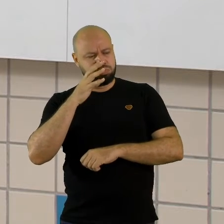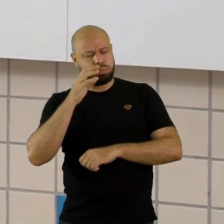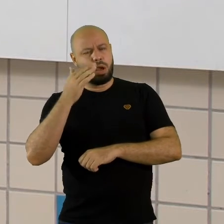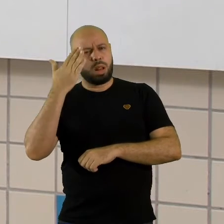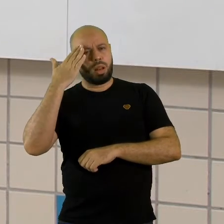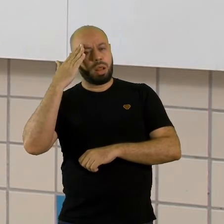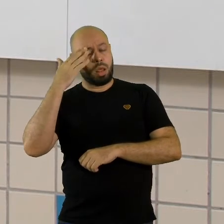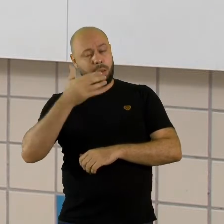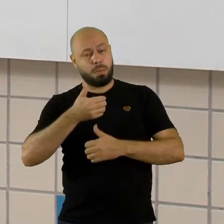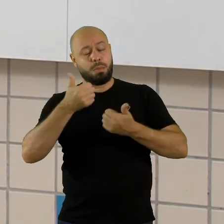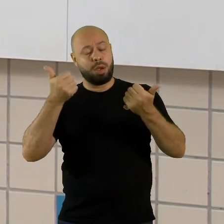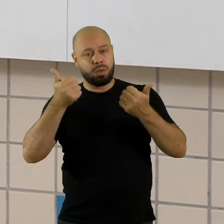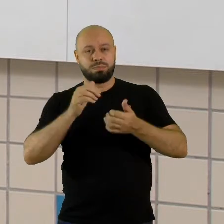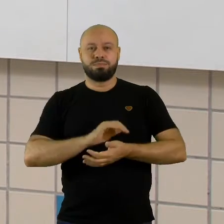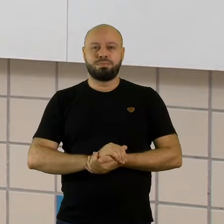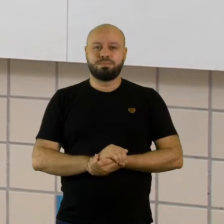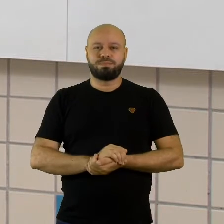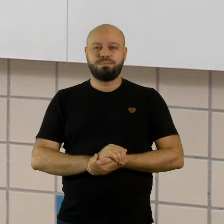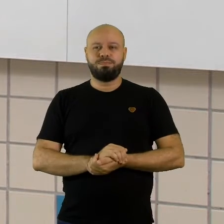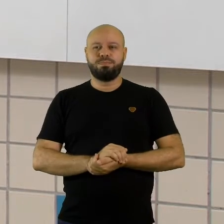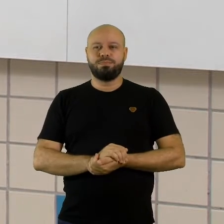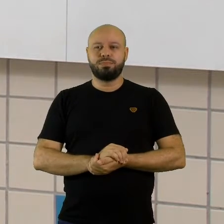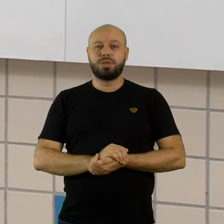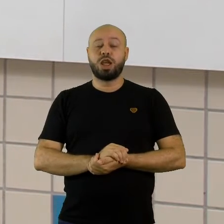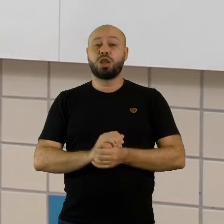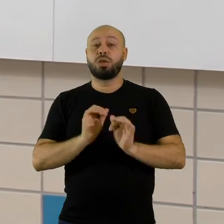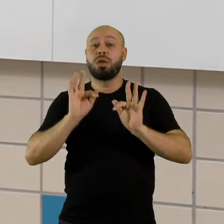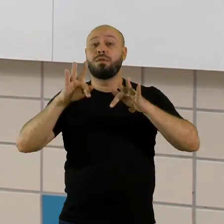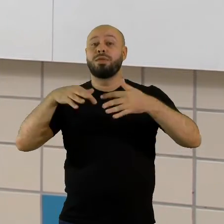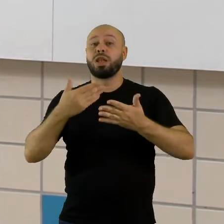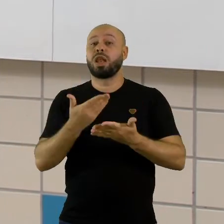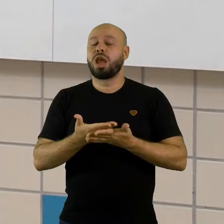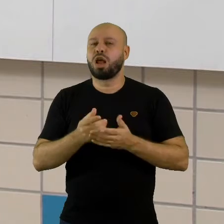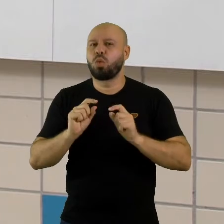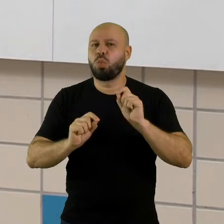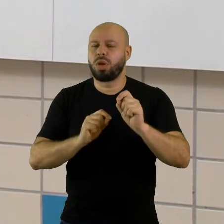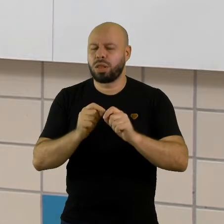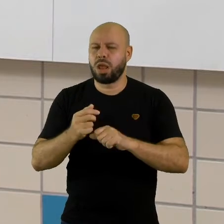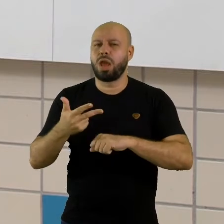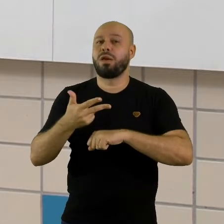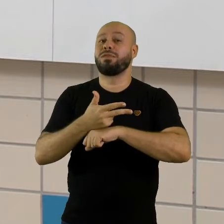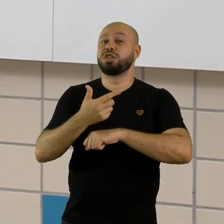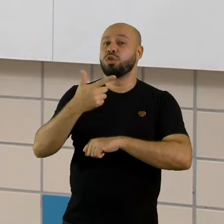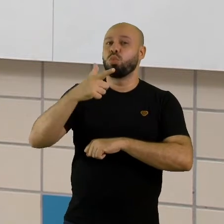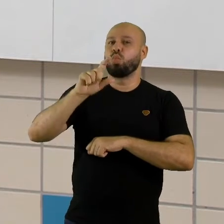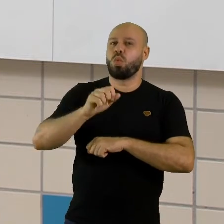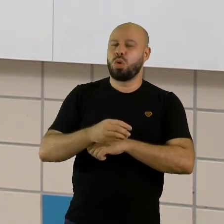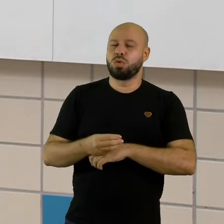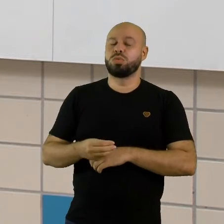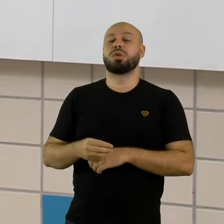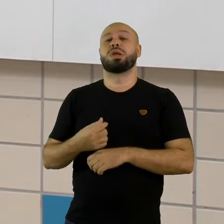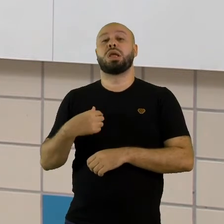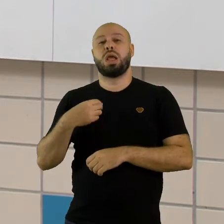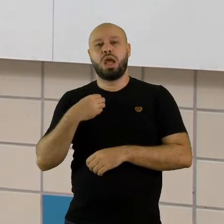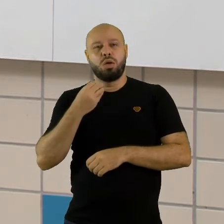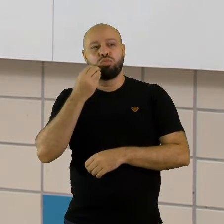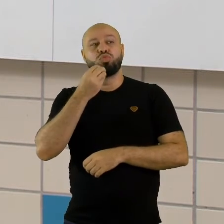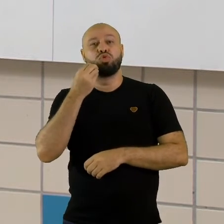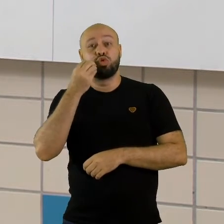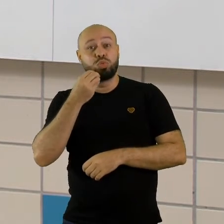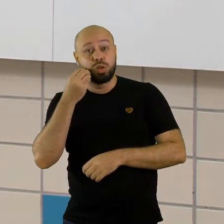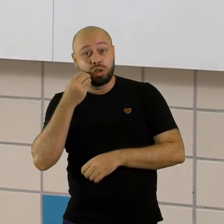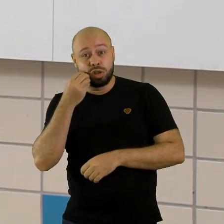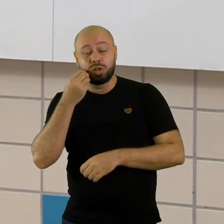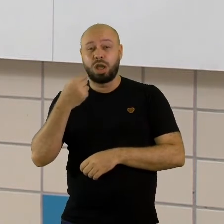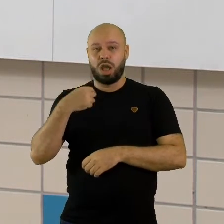melhor também. E também no final dessa aula a gente vai subir um videozinho de uma experiência que eu fiz, que é o chamado de pasta